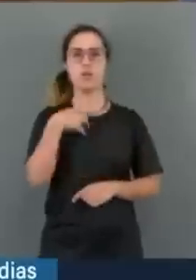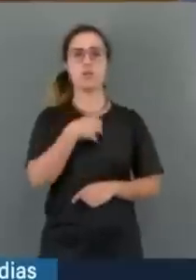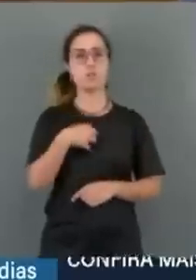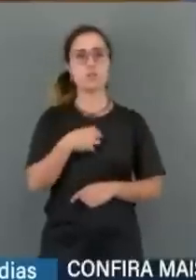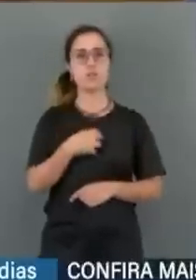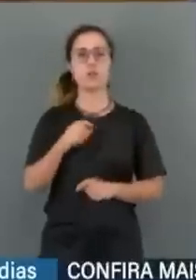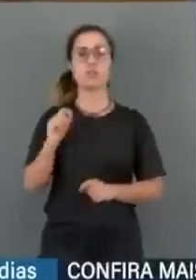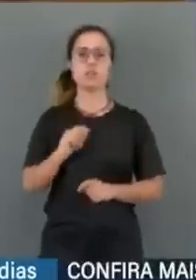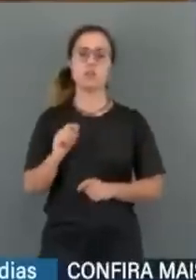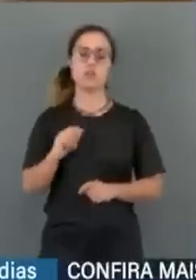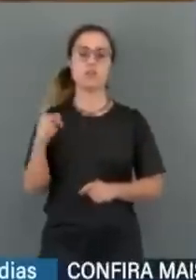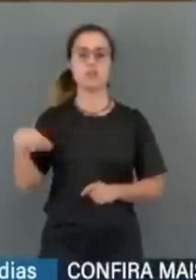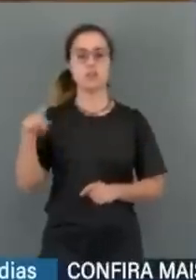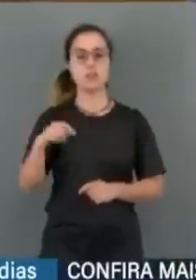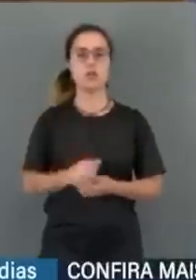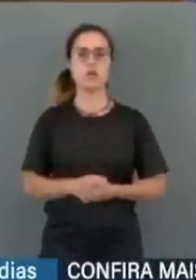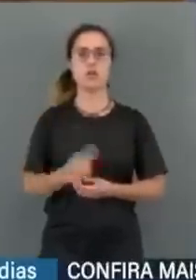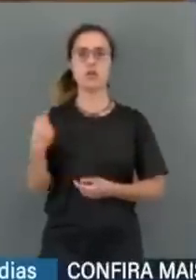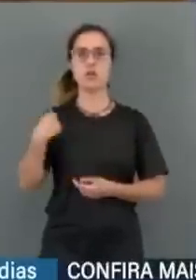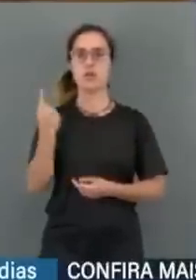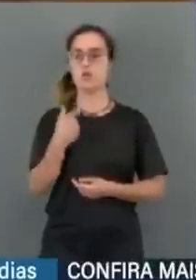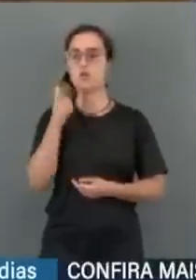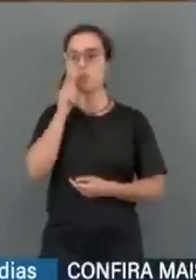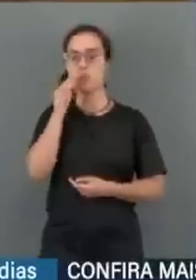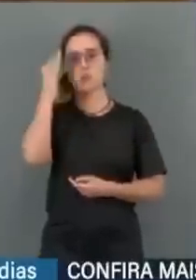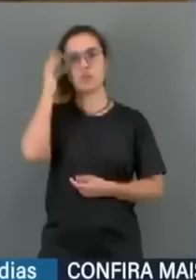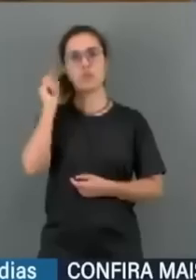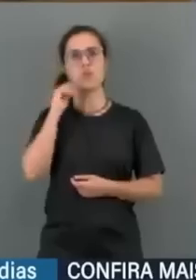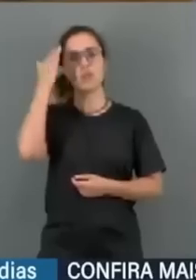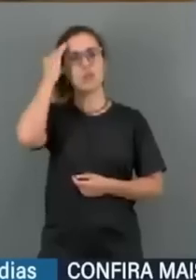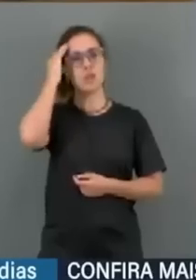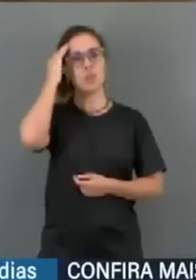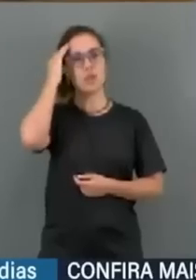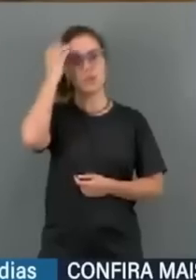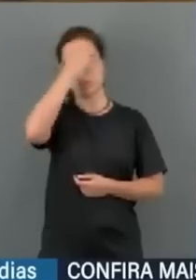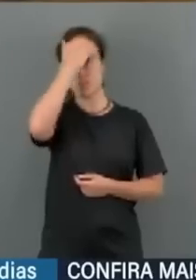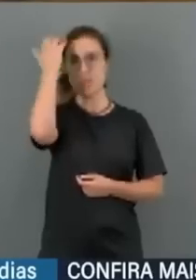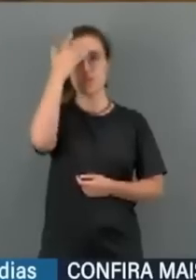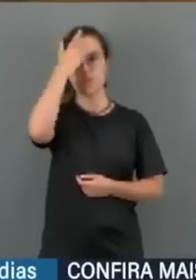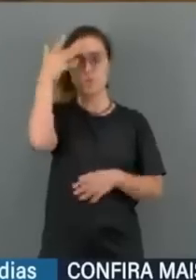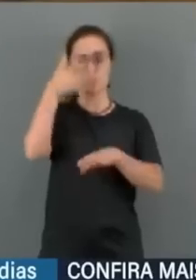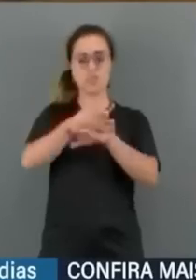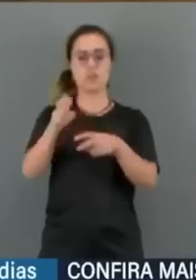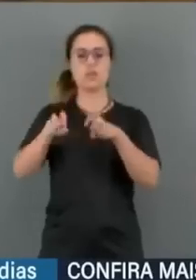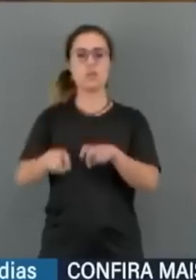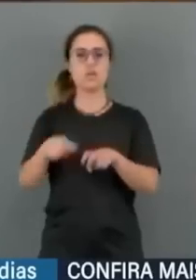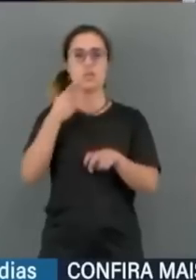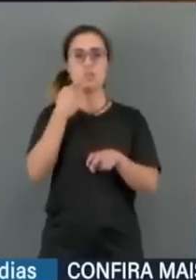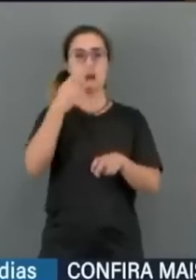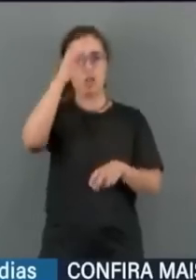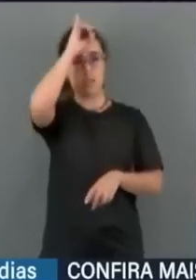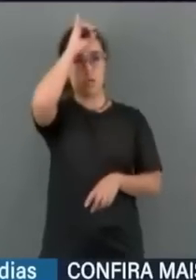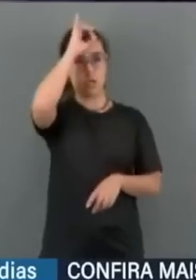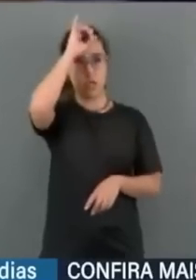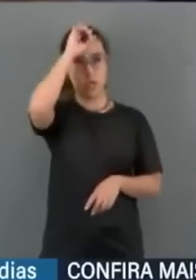aqui, que eu não consigo entender o que passa na cabeça desse pessoal que está aqui, não. Porque se rotulam inocentes.